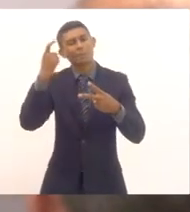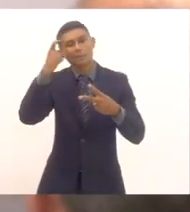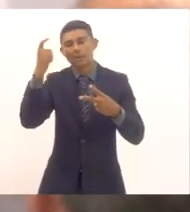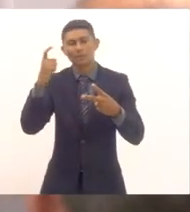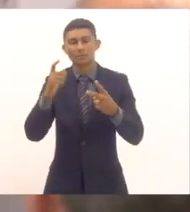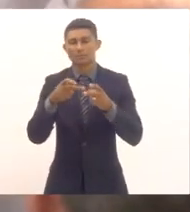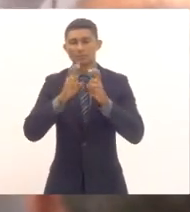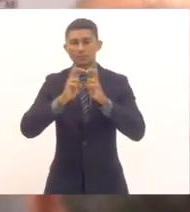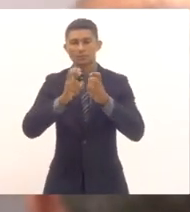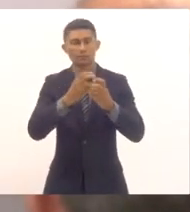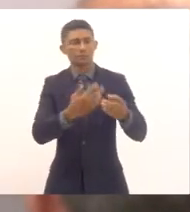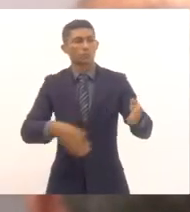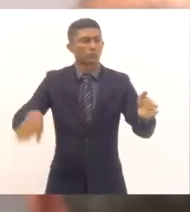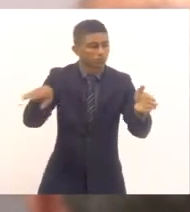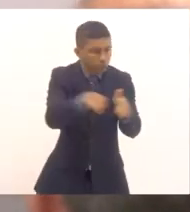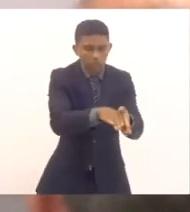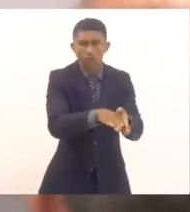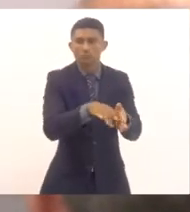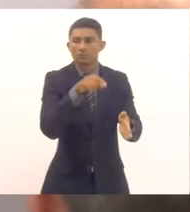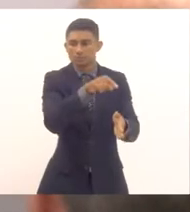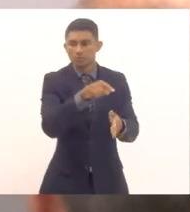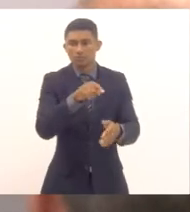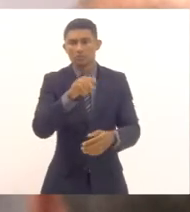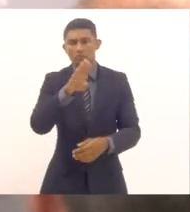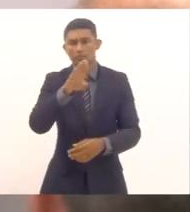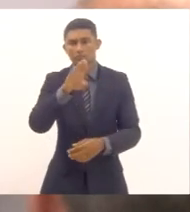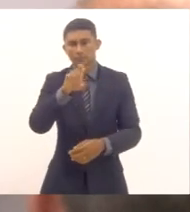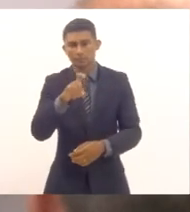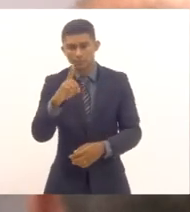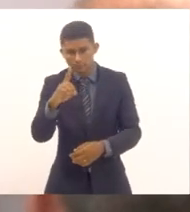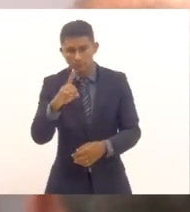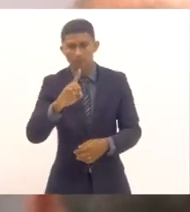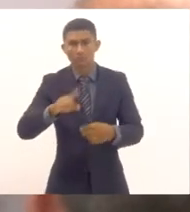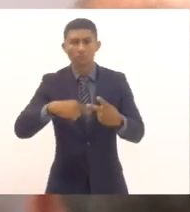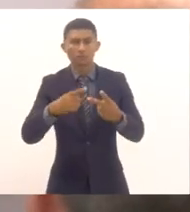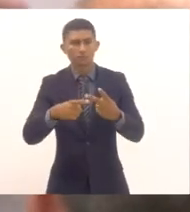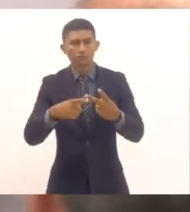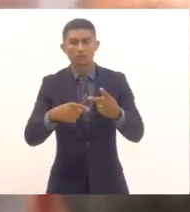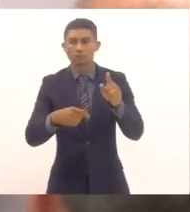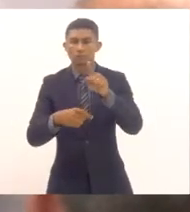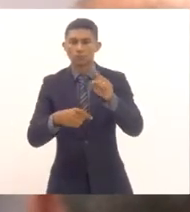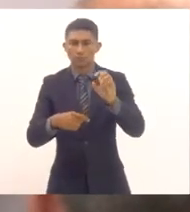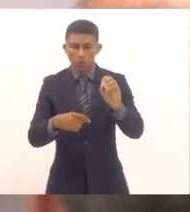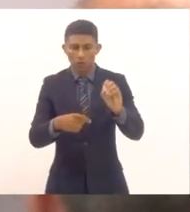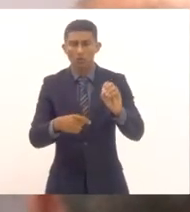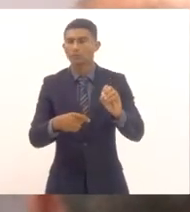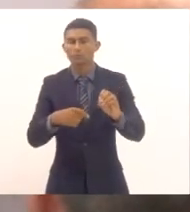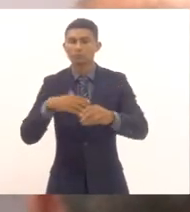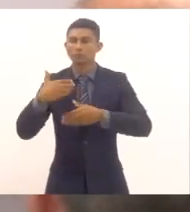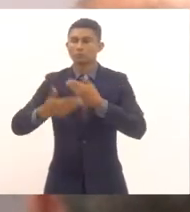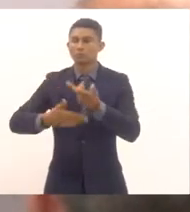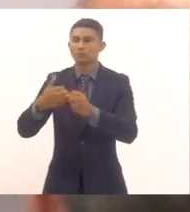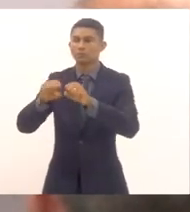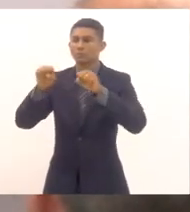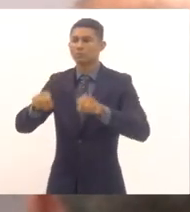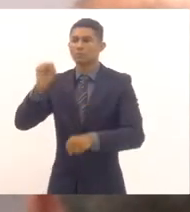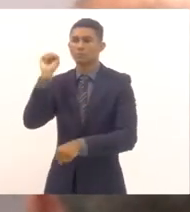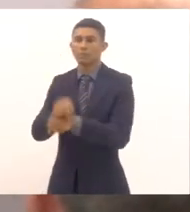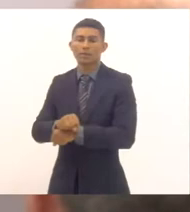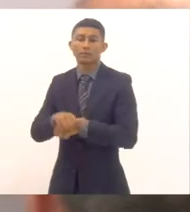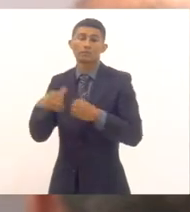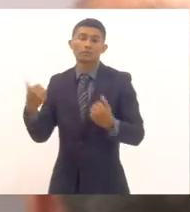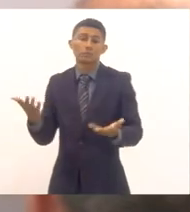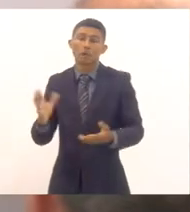nas estações da Baixada ou da área de Santa Cruz depois que chama para entrar nesse momento você tem o número de furtos de cabos